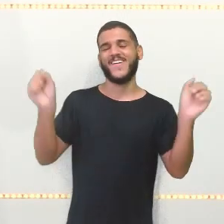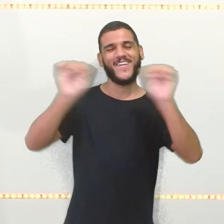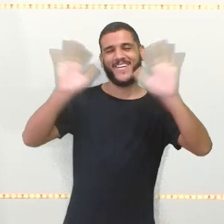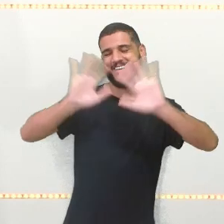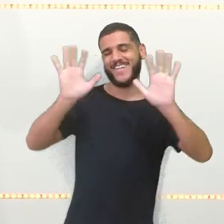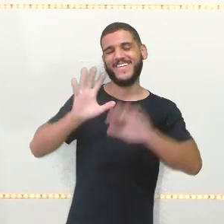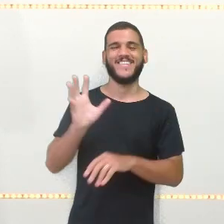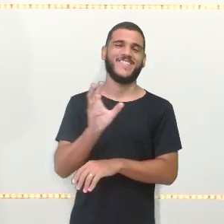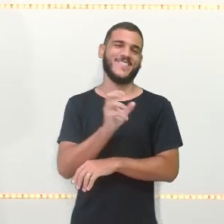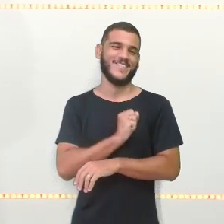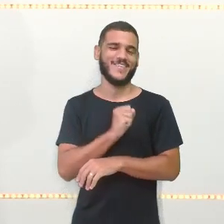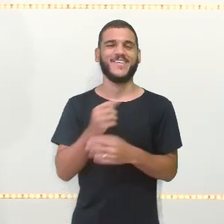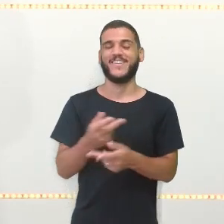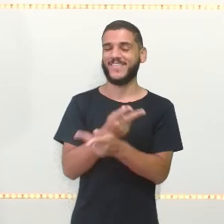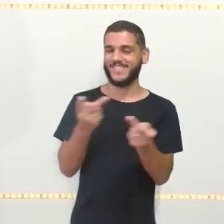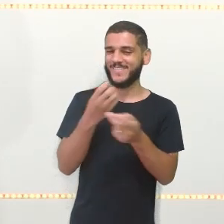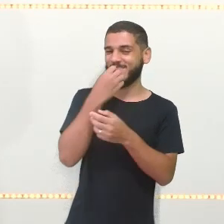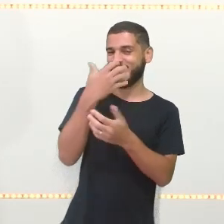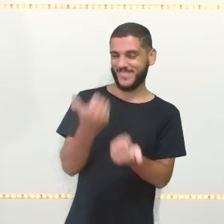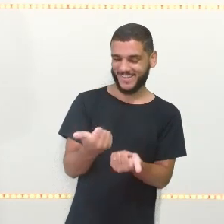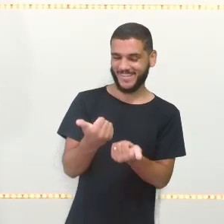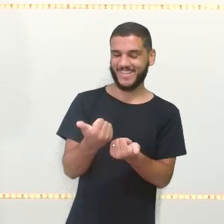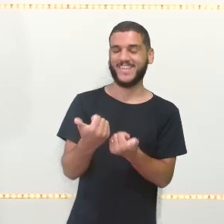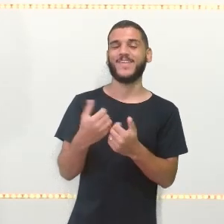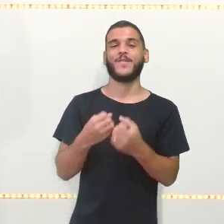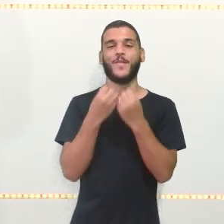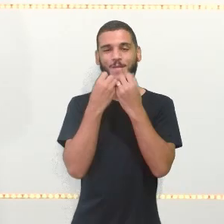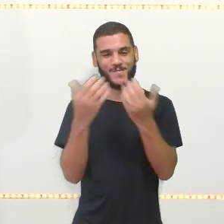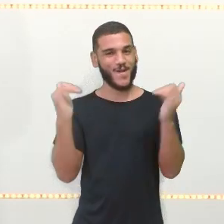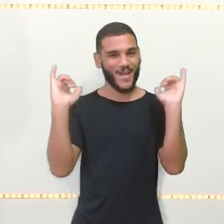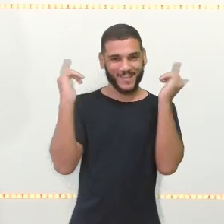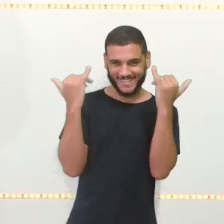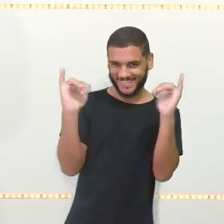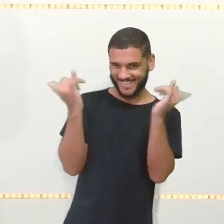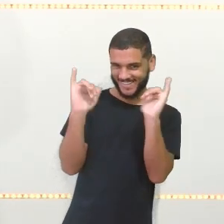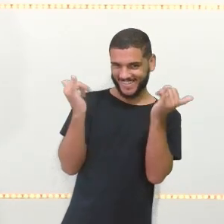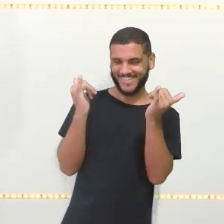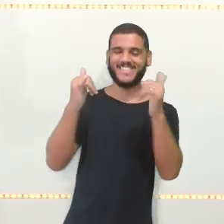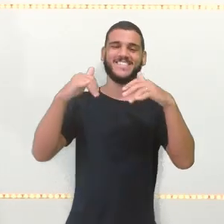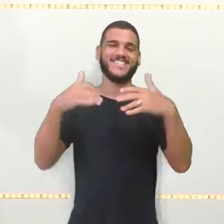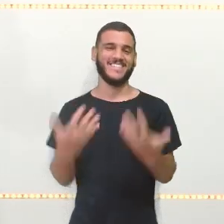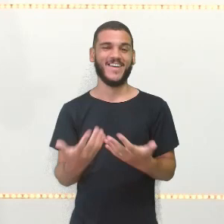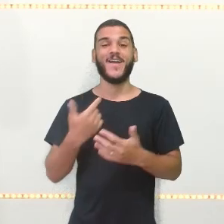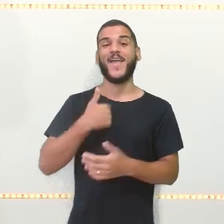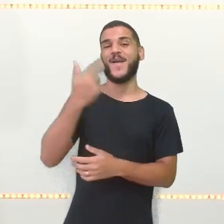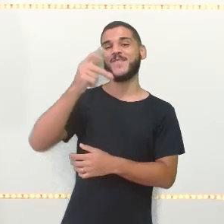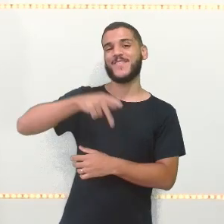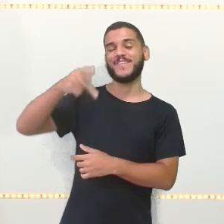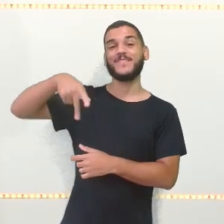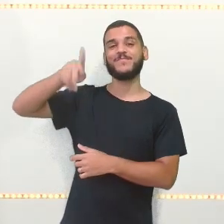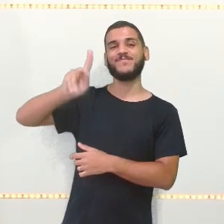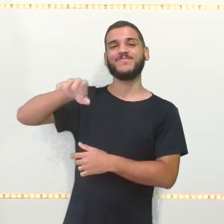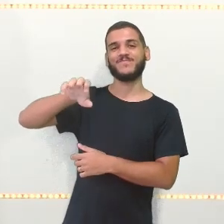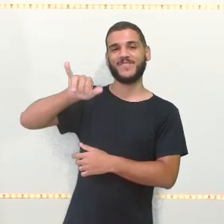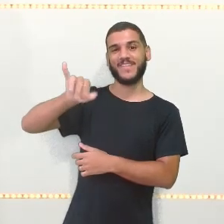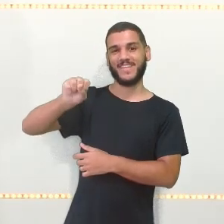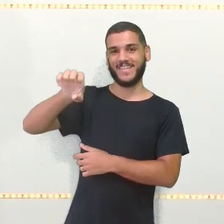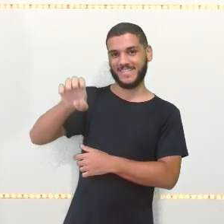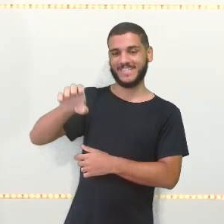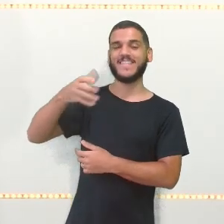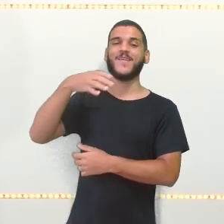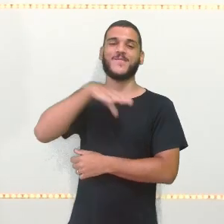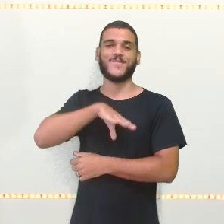Olá, meus amores! Como é que vocês estão? Tá tudo de boa na Lagoa? Tudo tranquilo como um esquilo? Sou a professora Keise Marinho, de Português